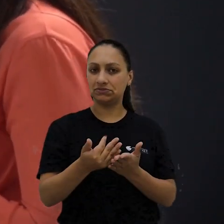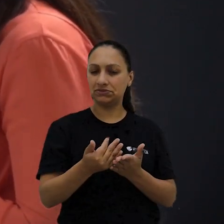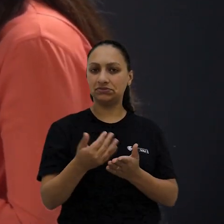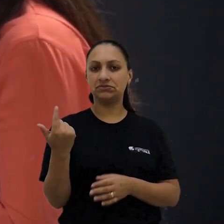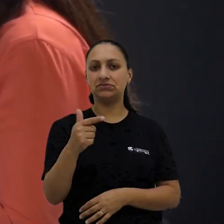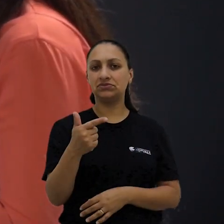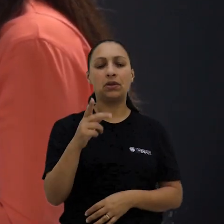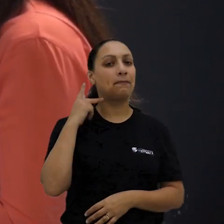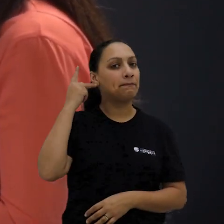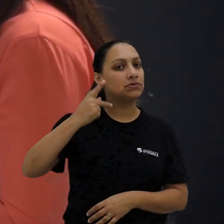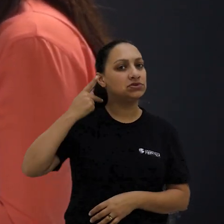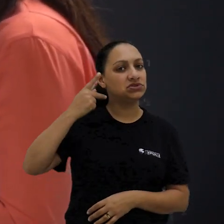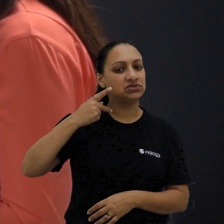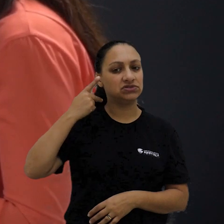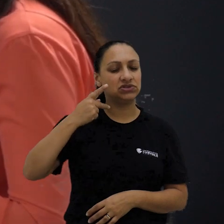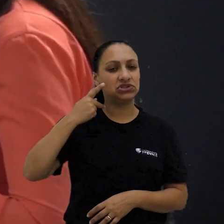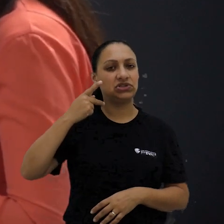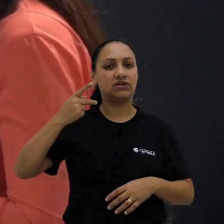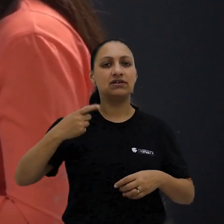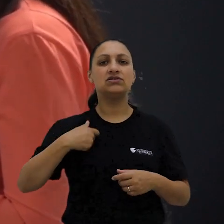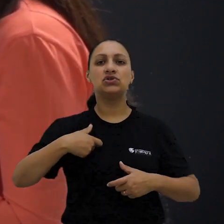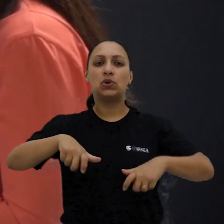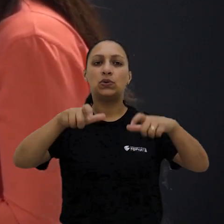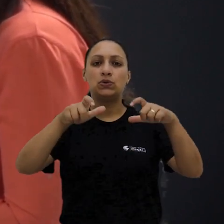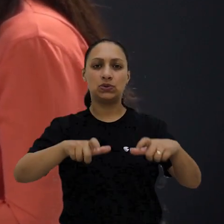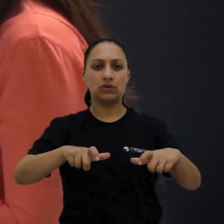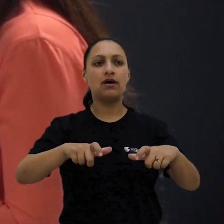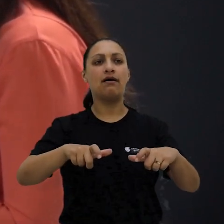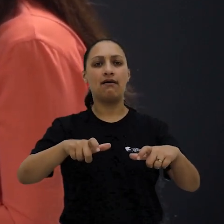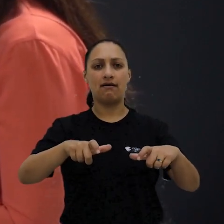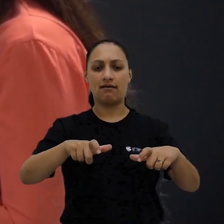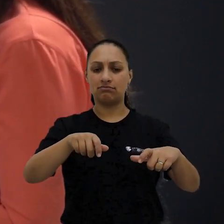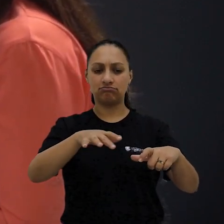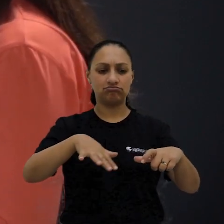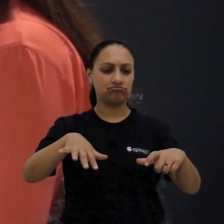gente não tem uma política de ser um espaço